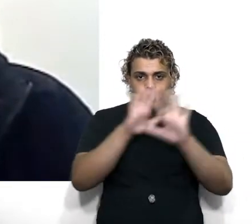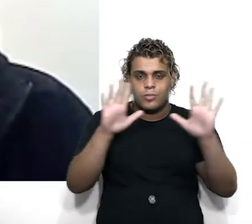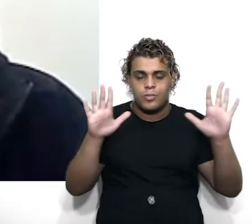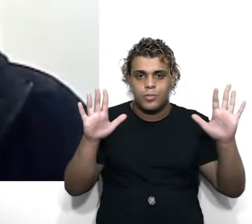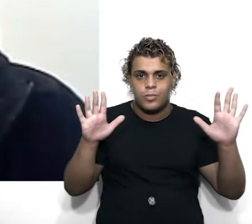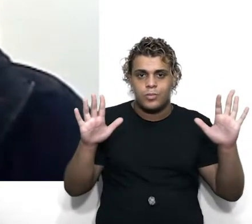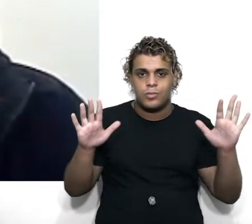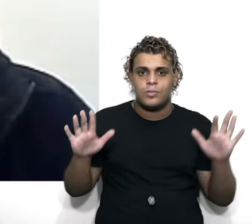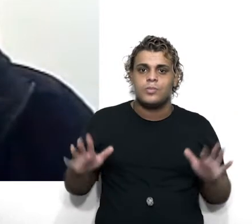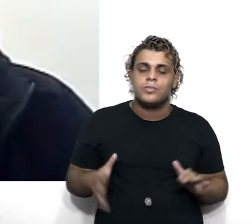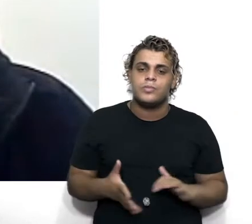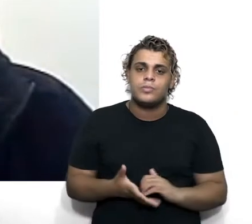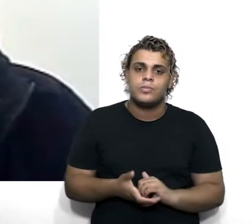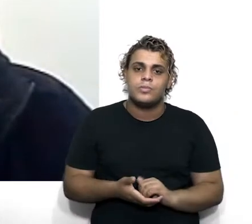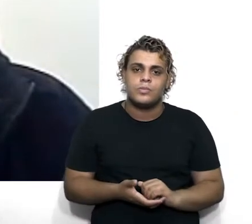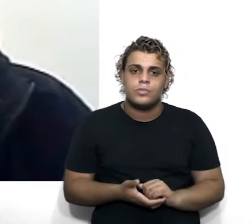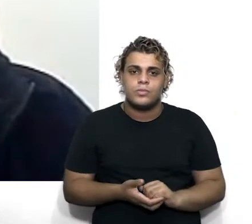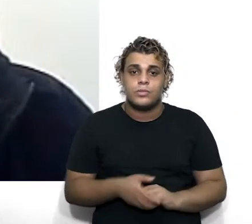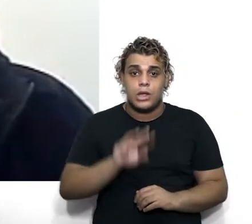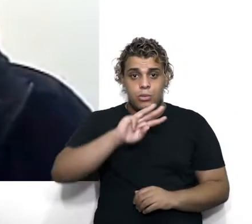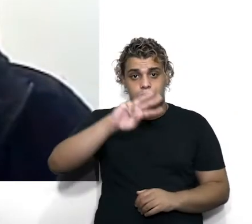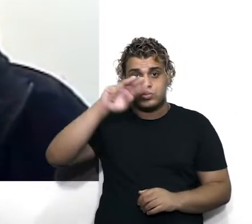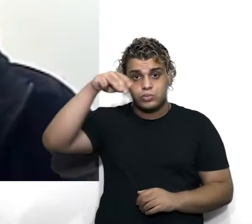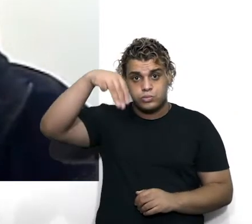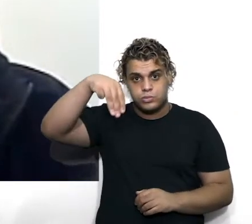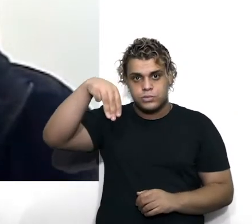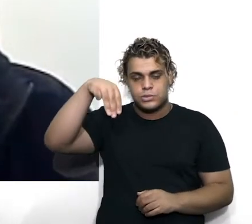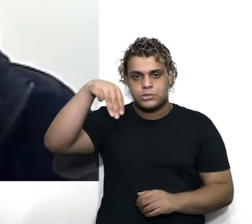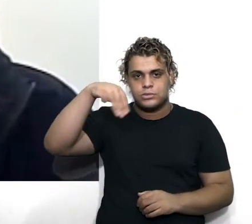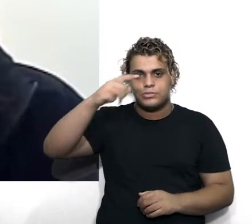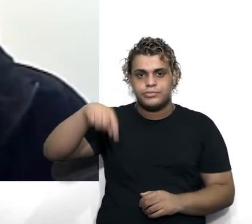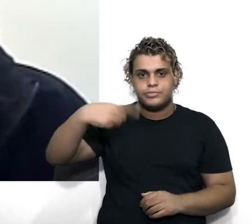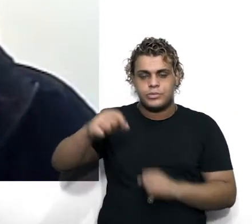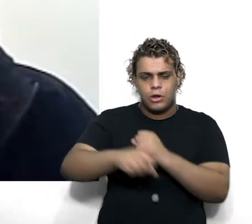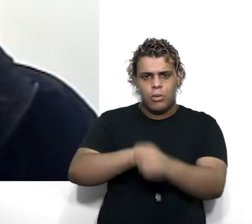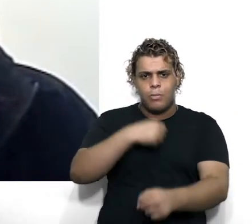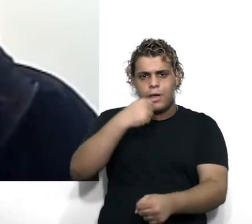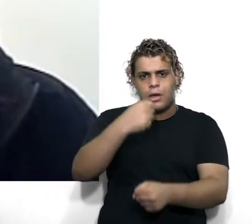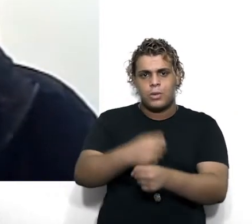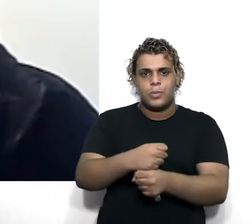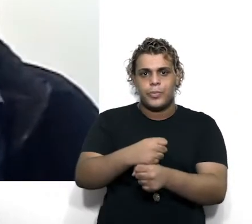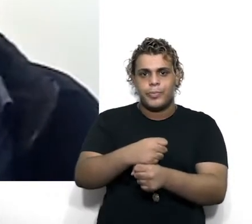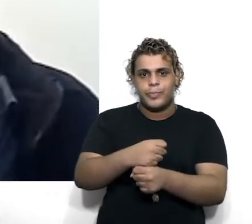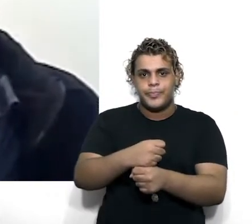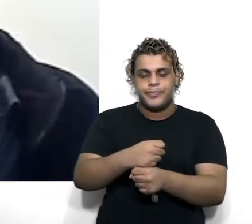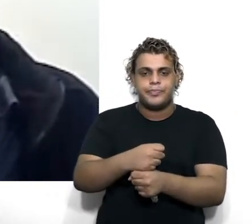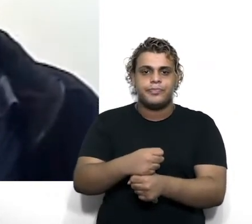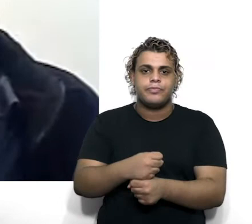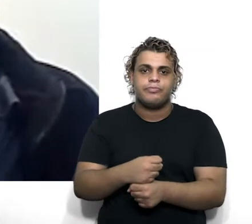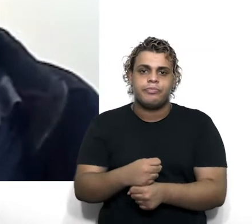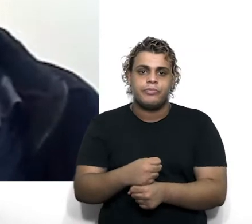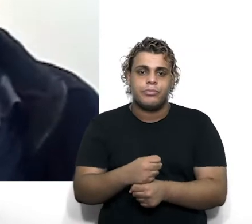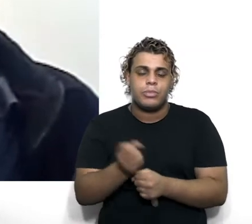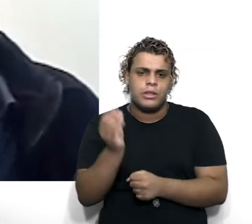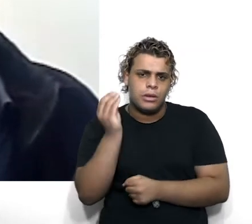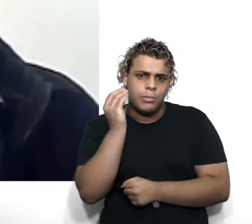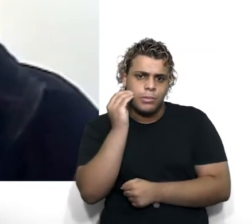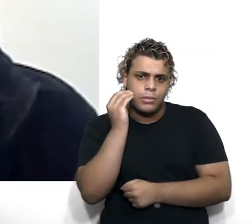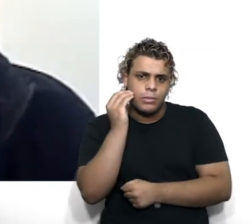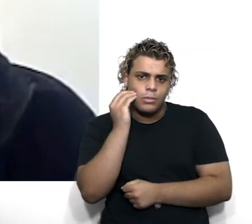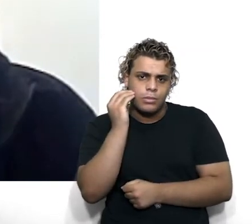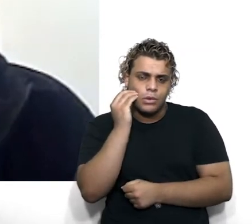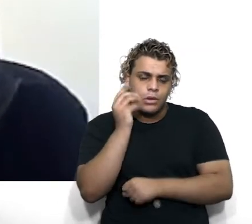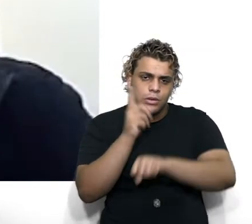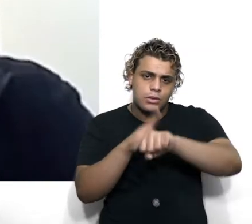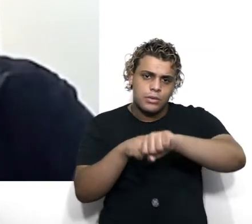extenuado, esses 3 meses pareceram-me anos e essa experiência de tempo desses